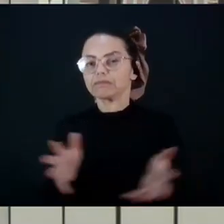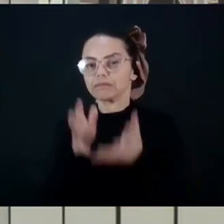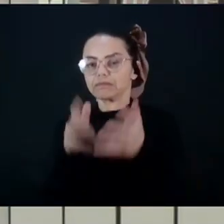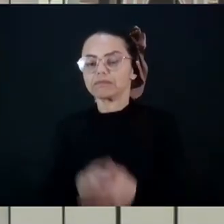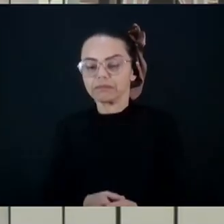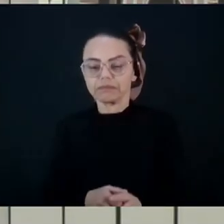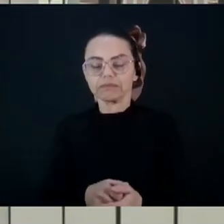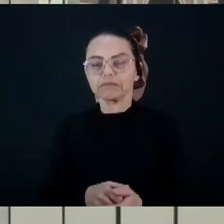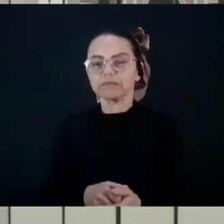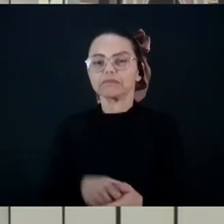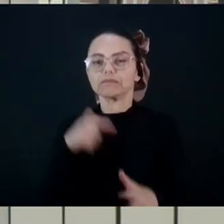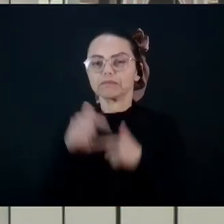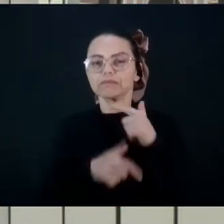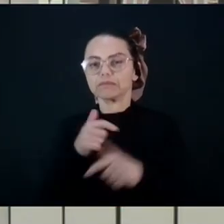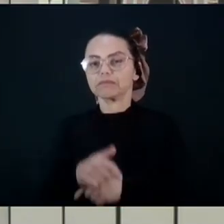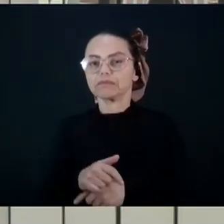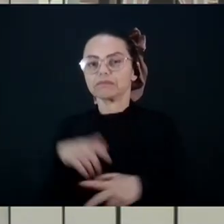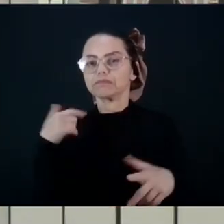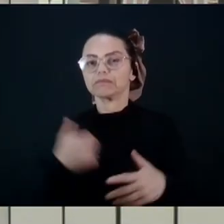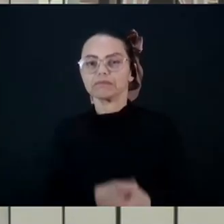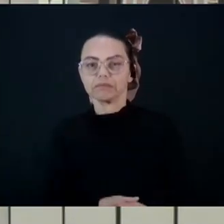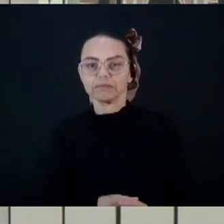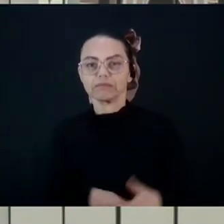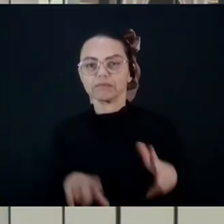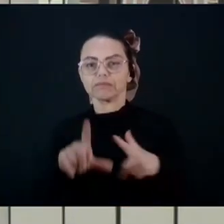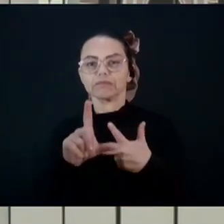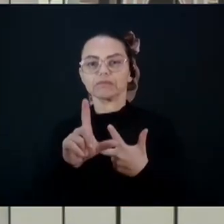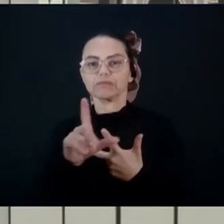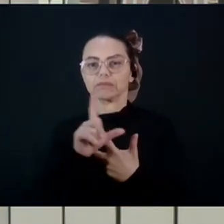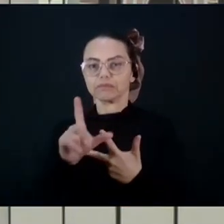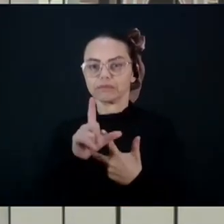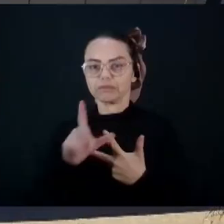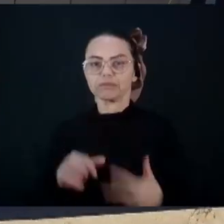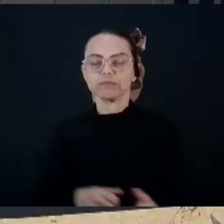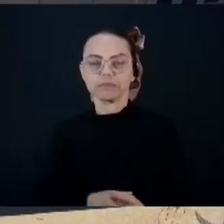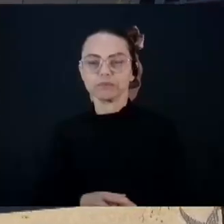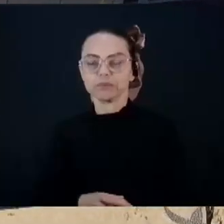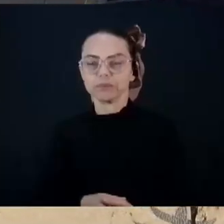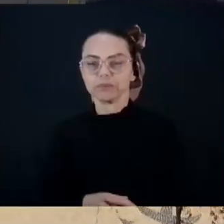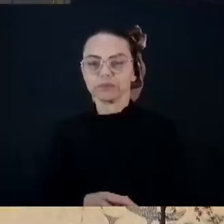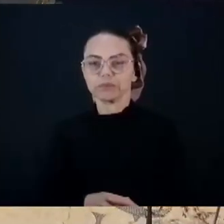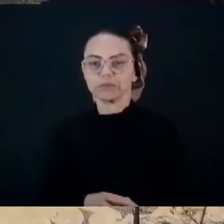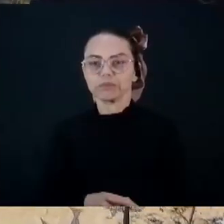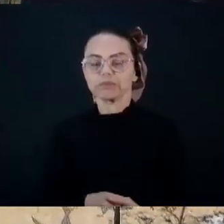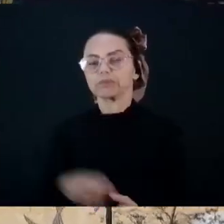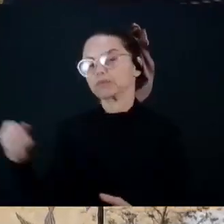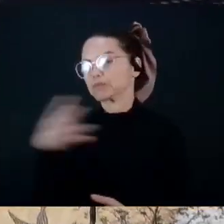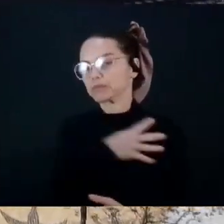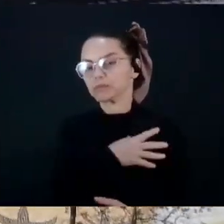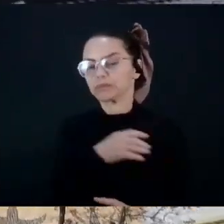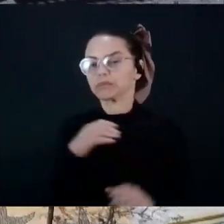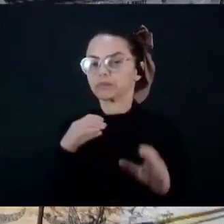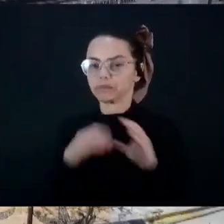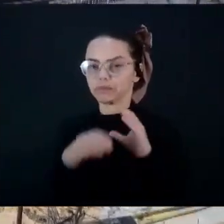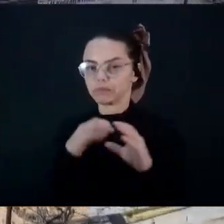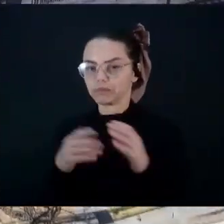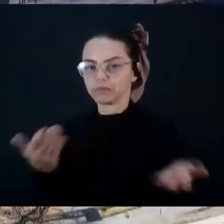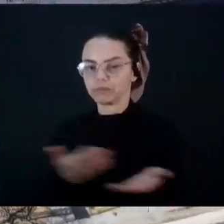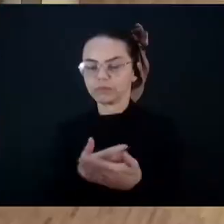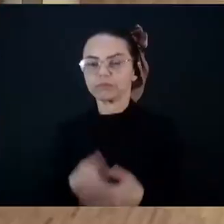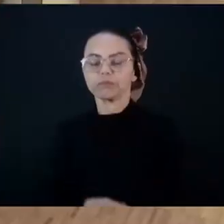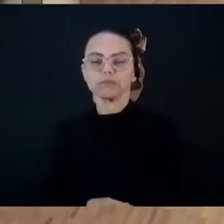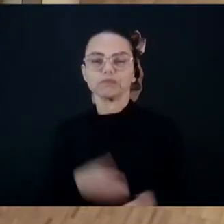para o funcionamento das atividades legislativas. Os novos concursados já integram o